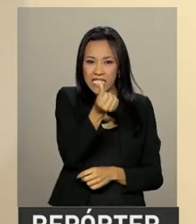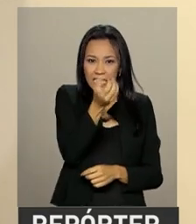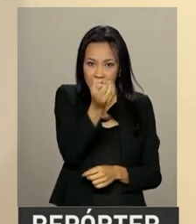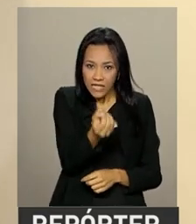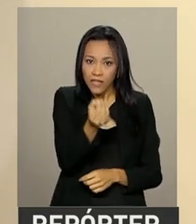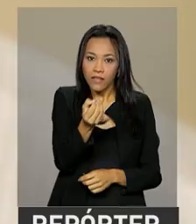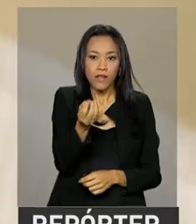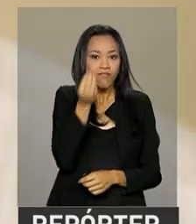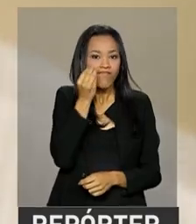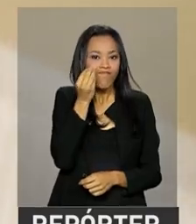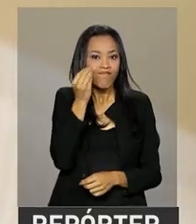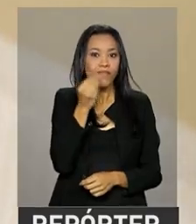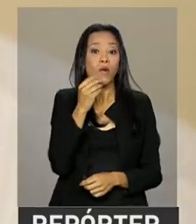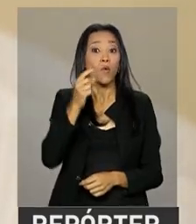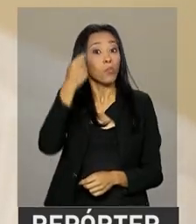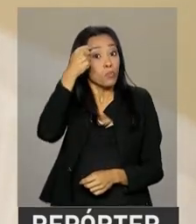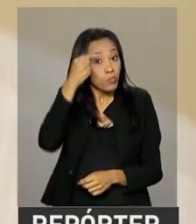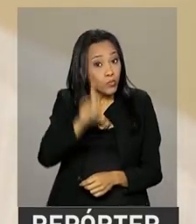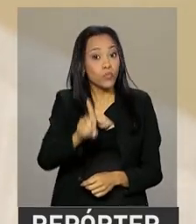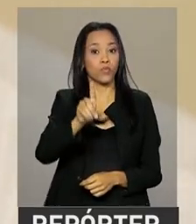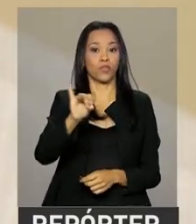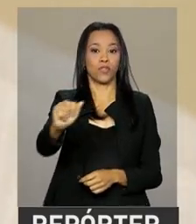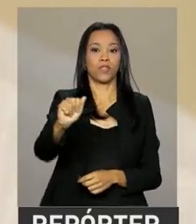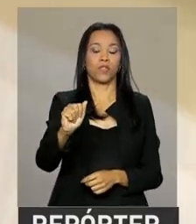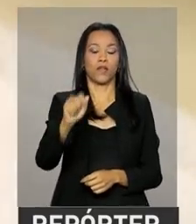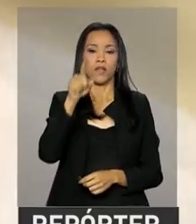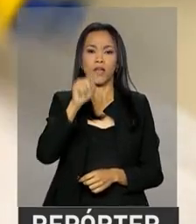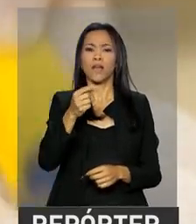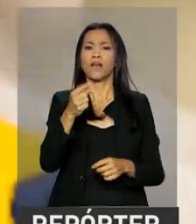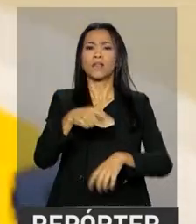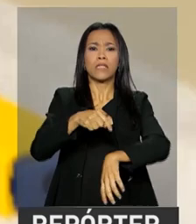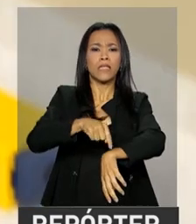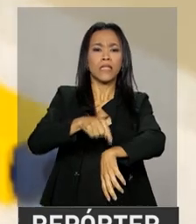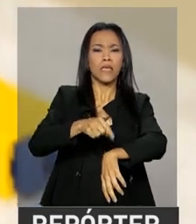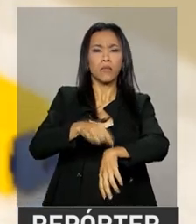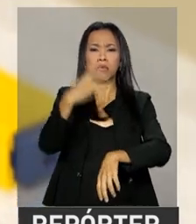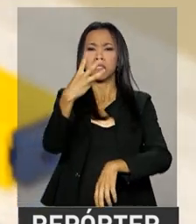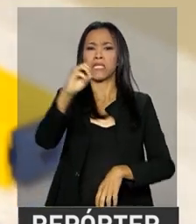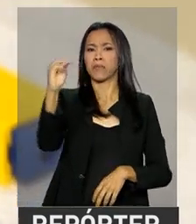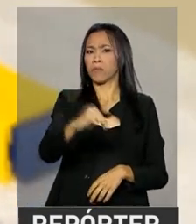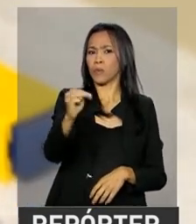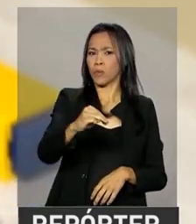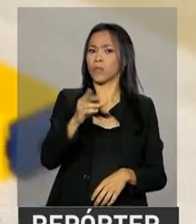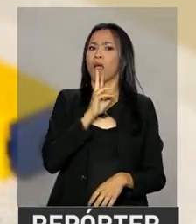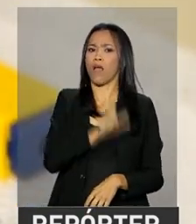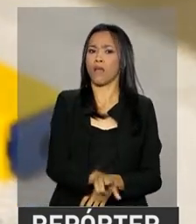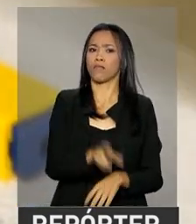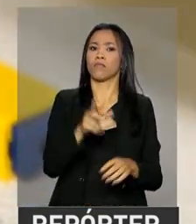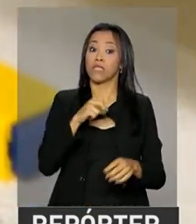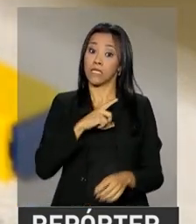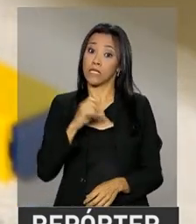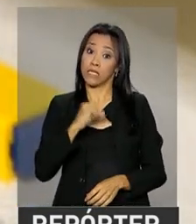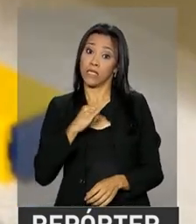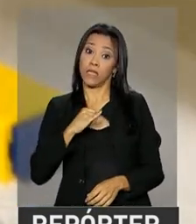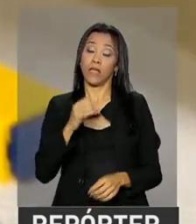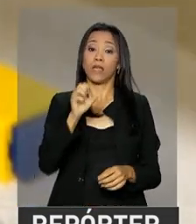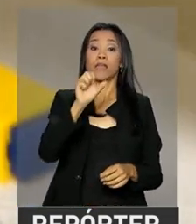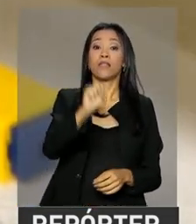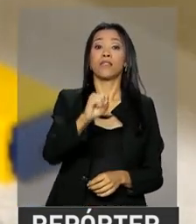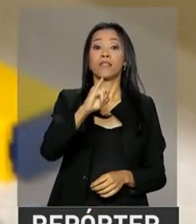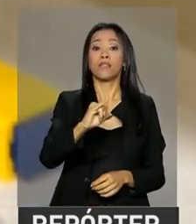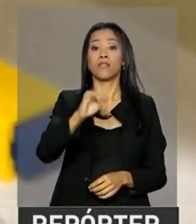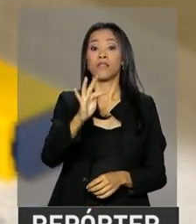rápidos de HIV por dia. O resultado sai em até 30 minutos e verifica também se a pessoa tem sífiles e